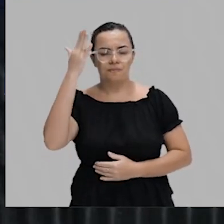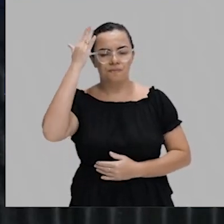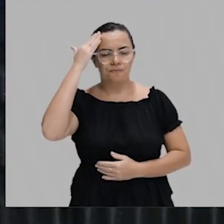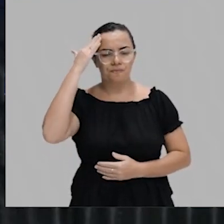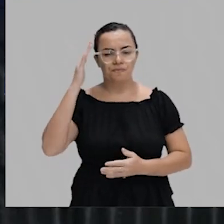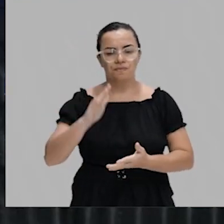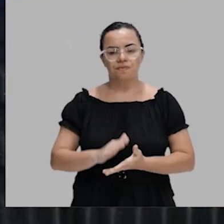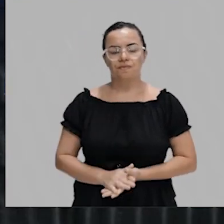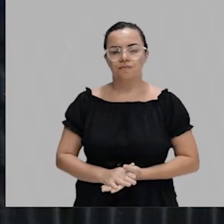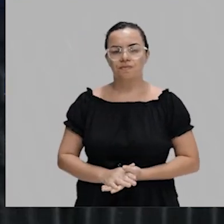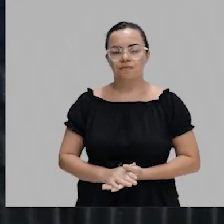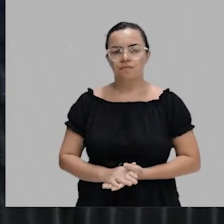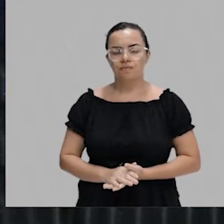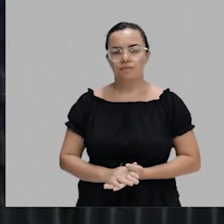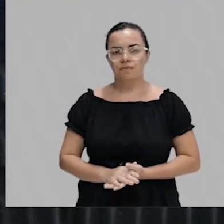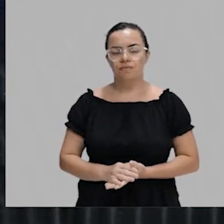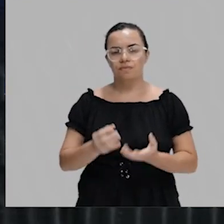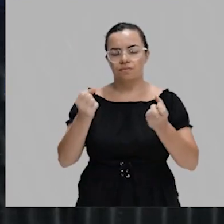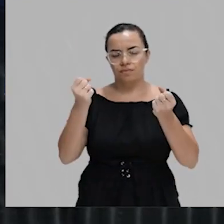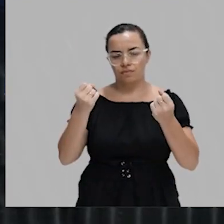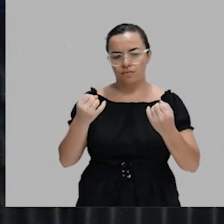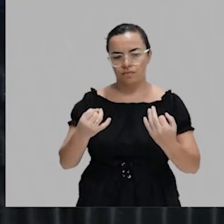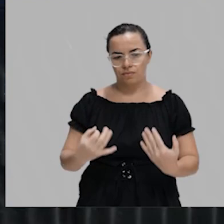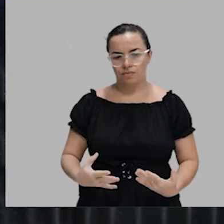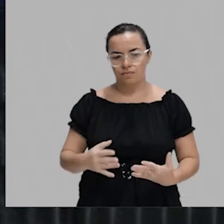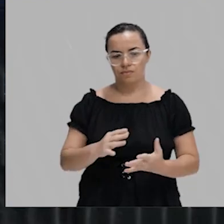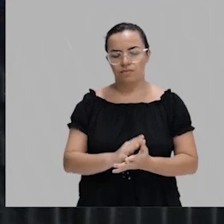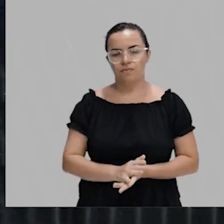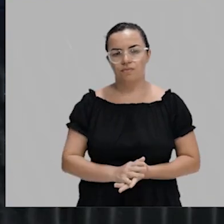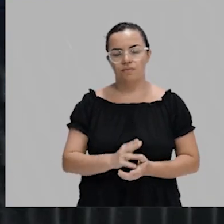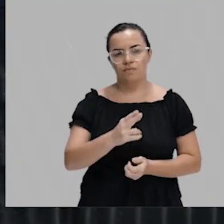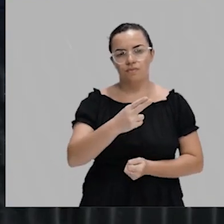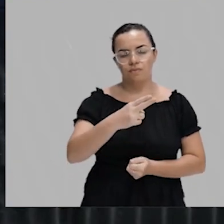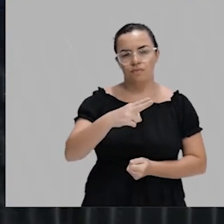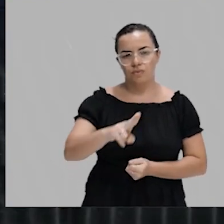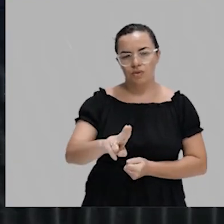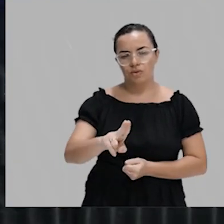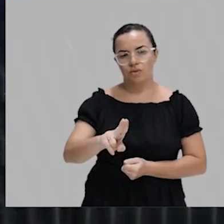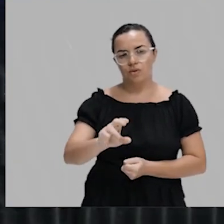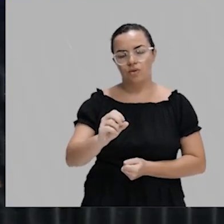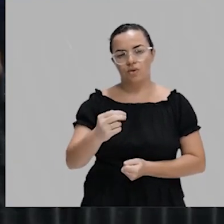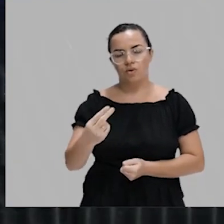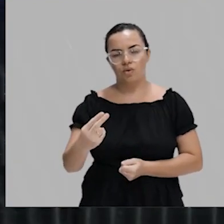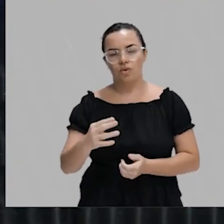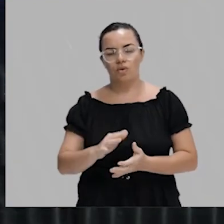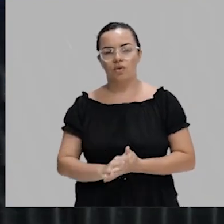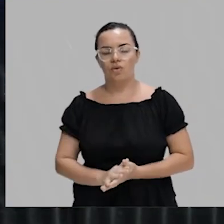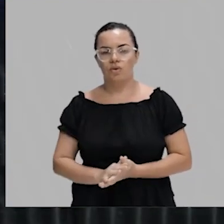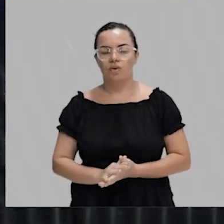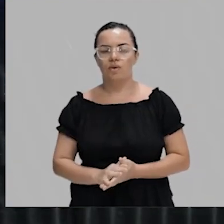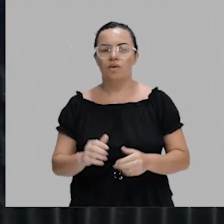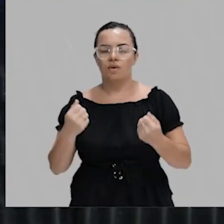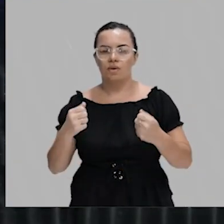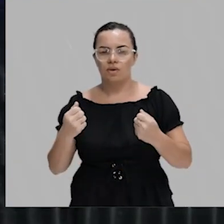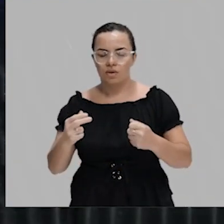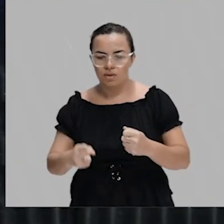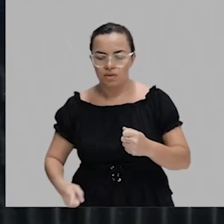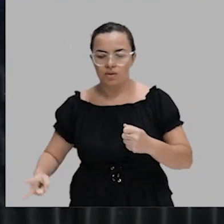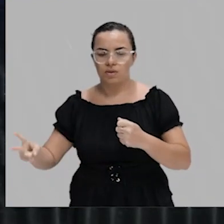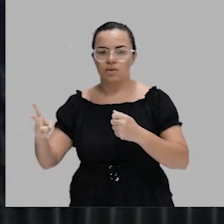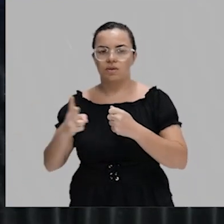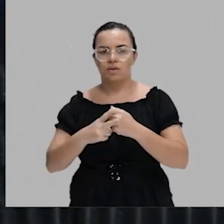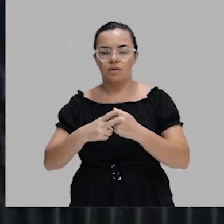mesmo falando de regência nominal, ou seja, regência entre nomes, houve a necessidade de eu falar dos verbos, para que